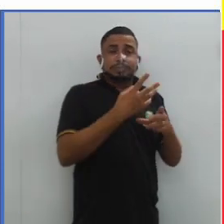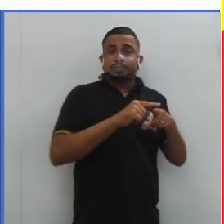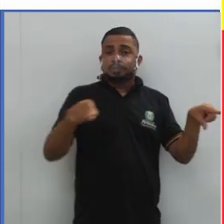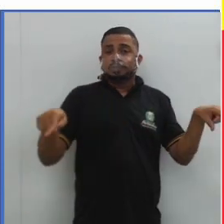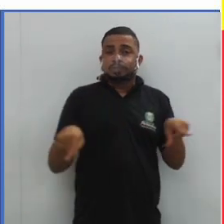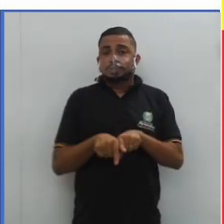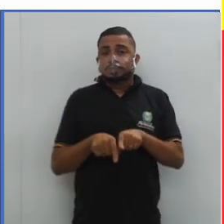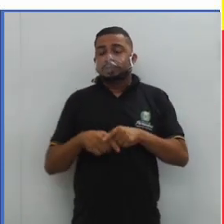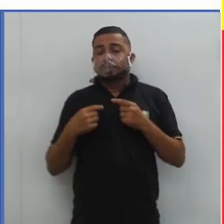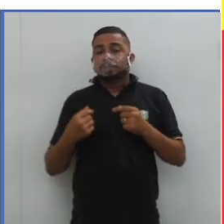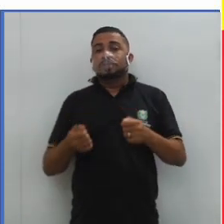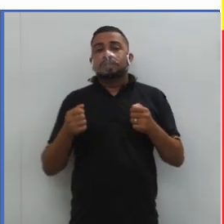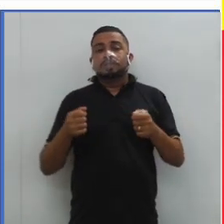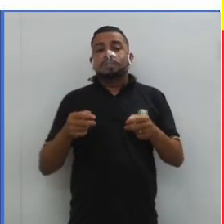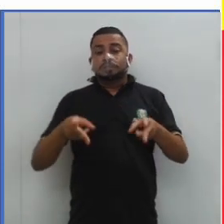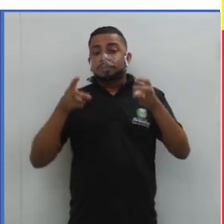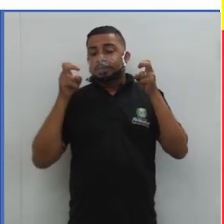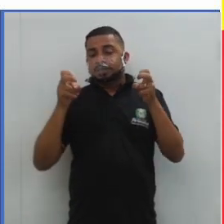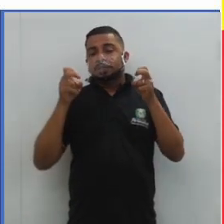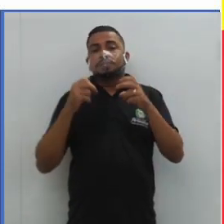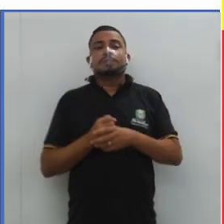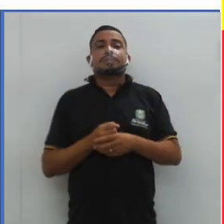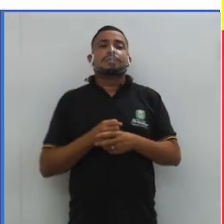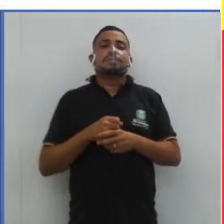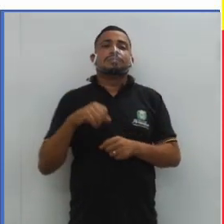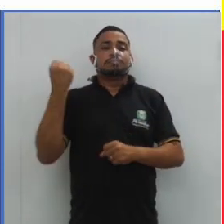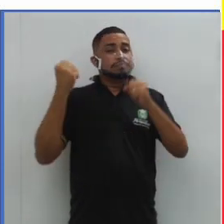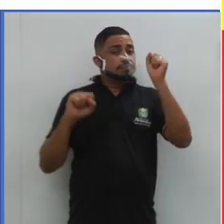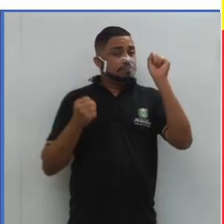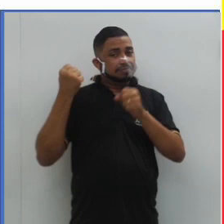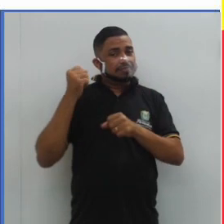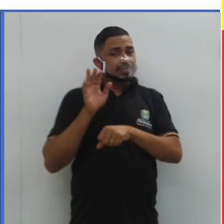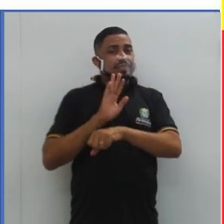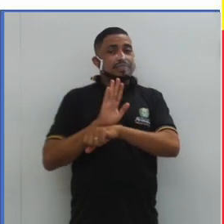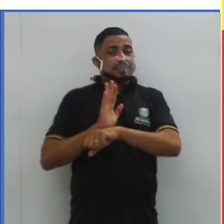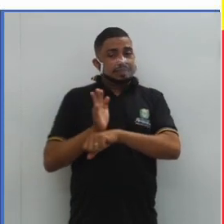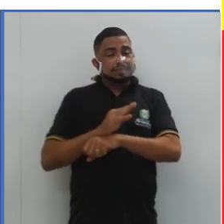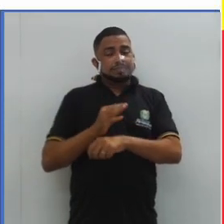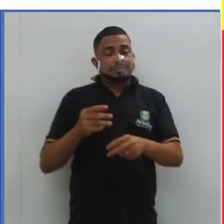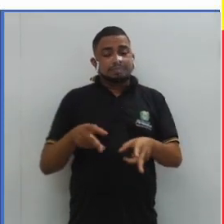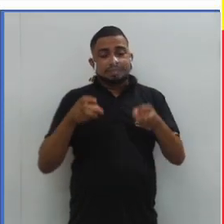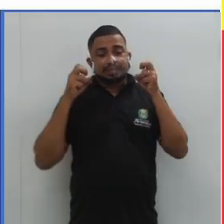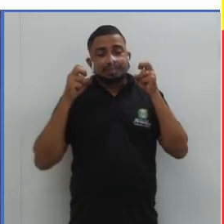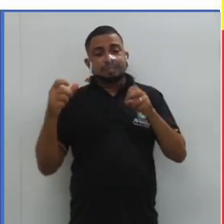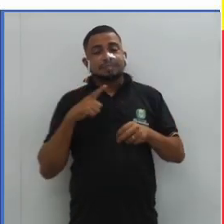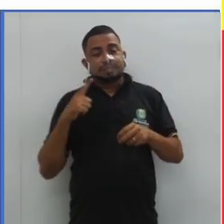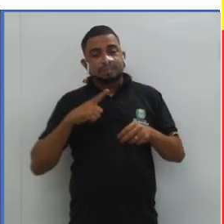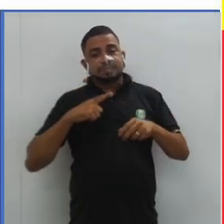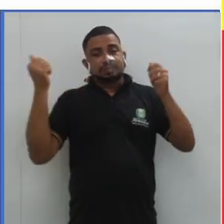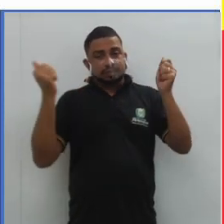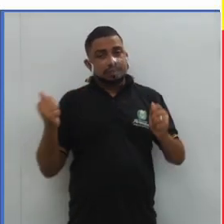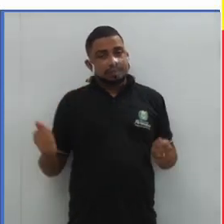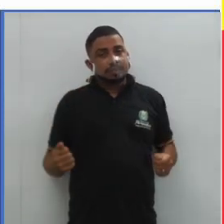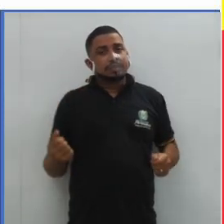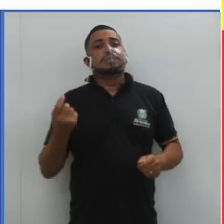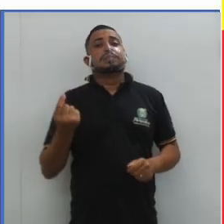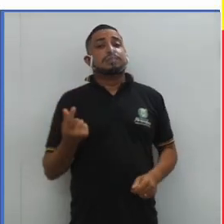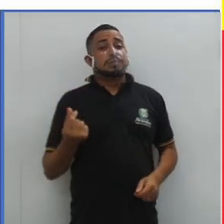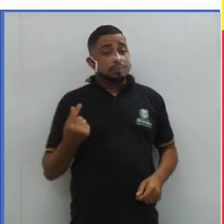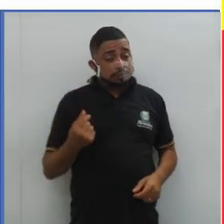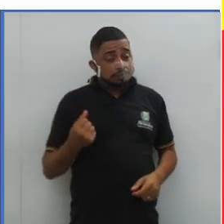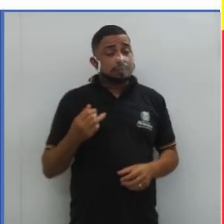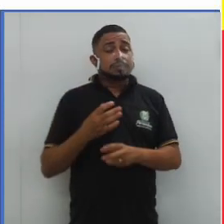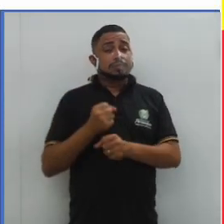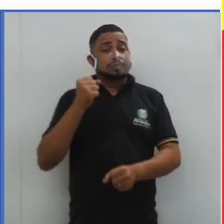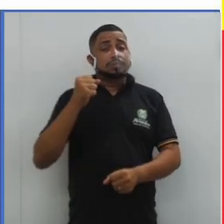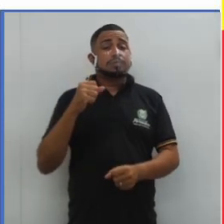começaram a surgir. Então, se eles perceberam, né? A indústria cinematográfica percebeu que era uma arte